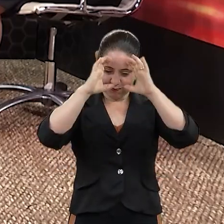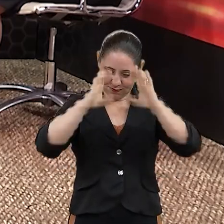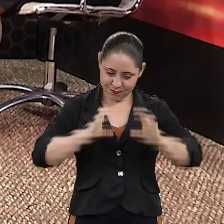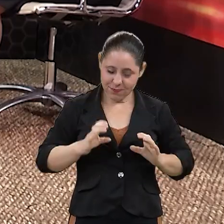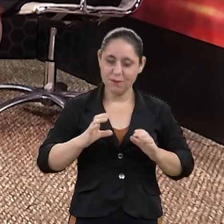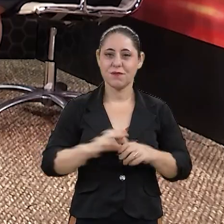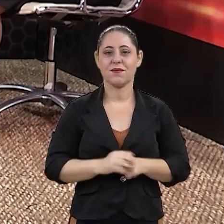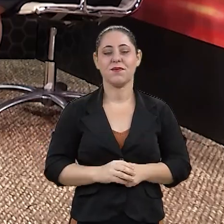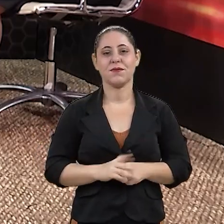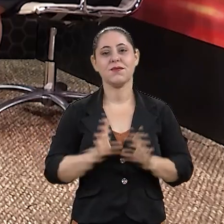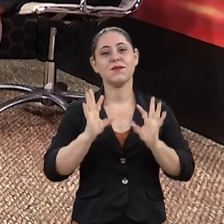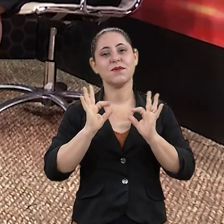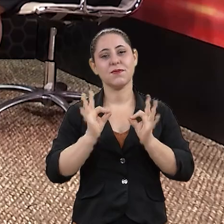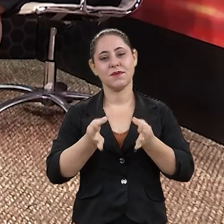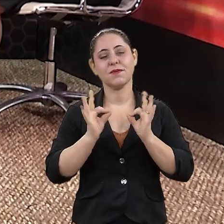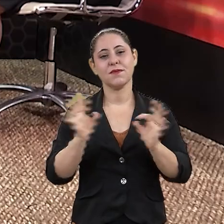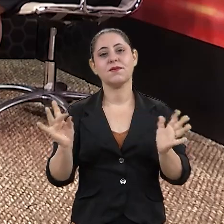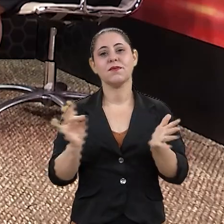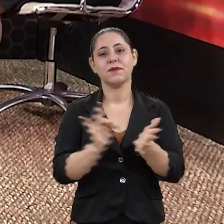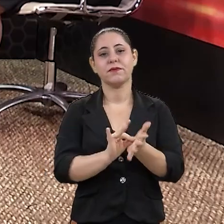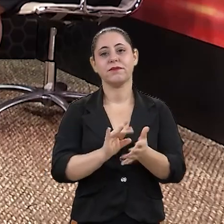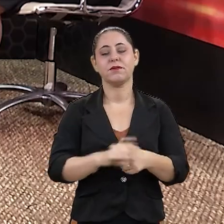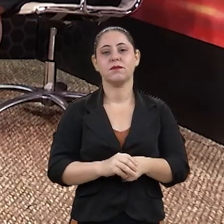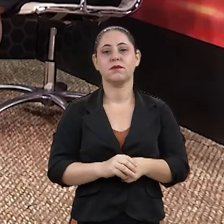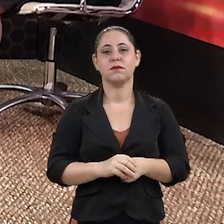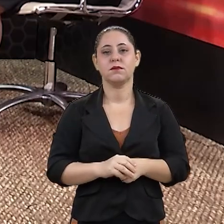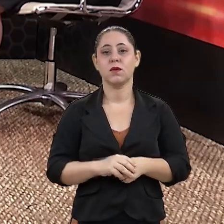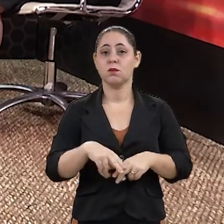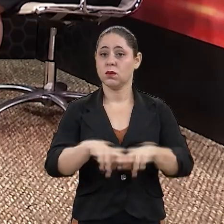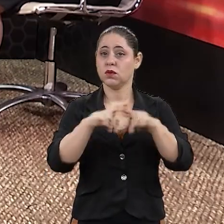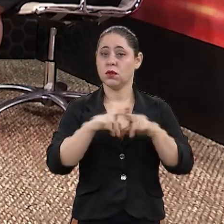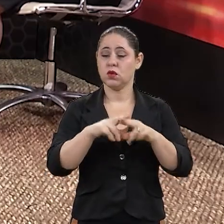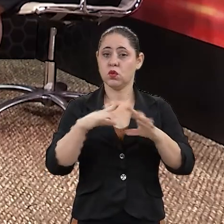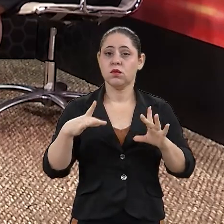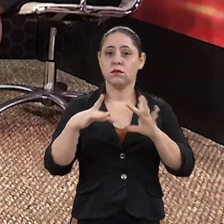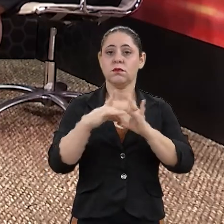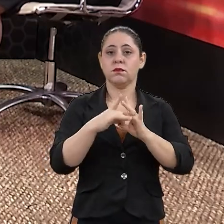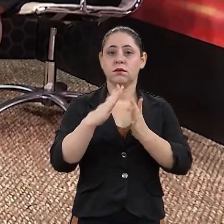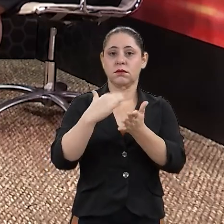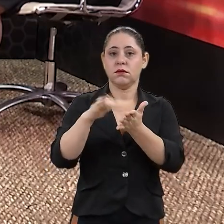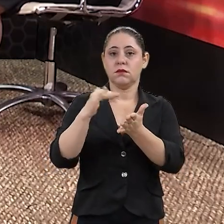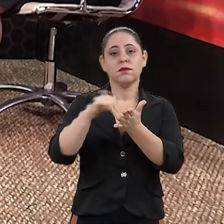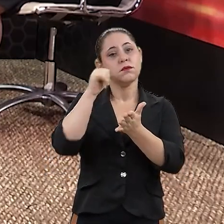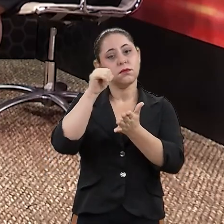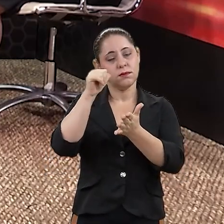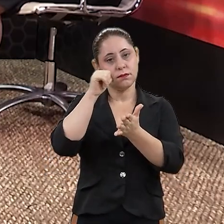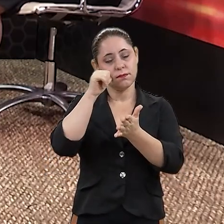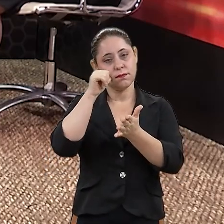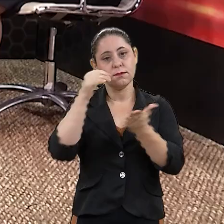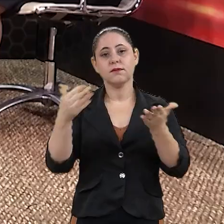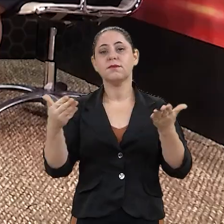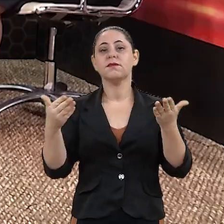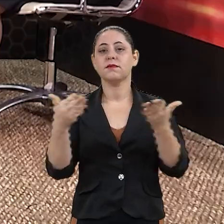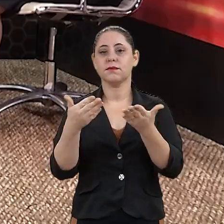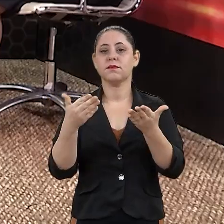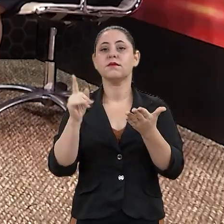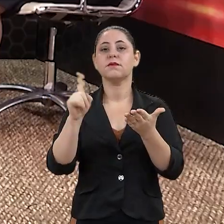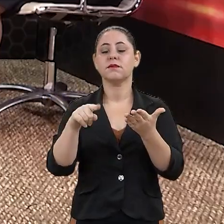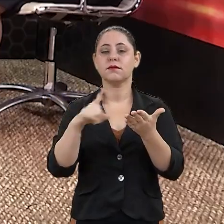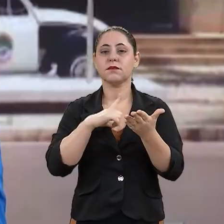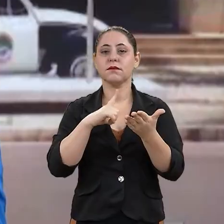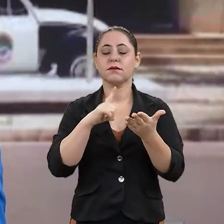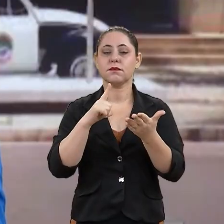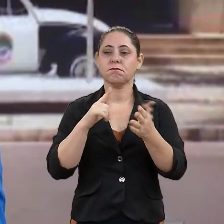a cidadania, efetivamente. Então, ligado à pasta da cidadania, a Subsecretaria de Mulheres,